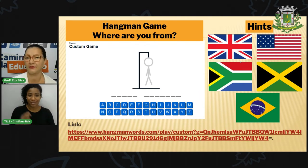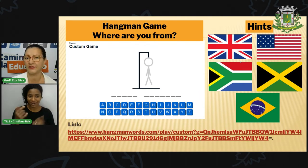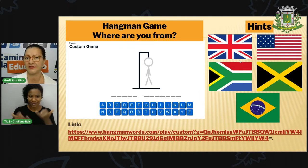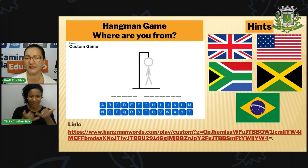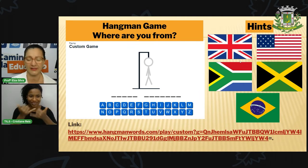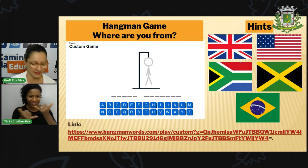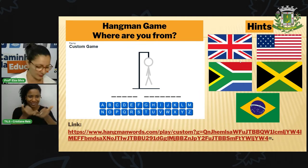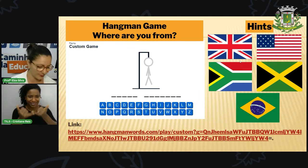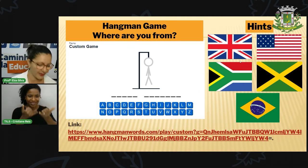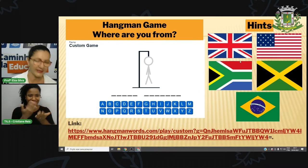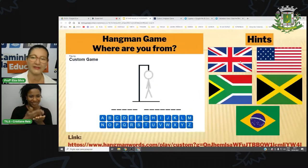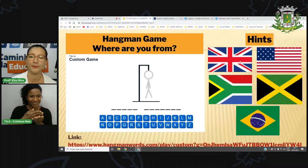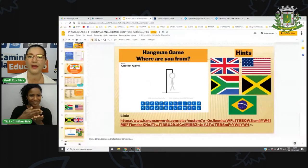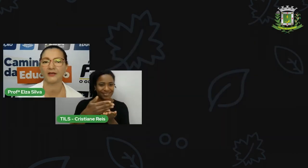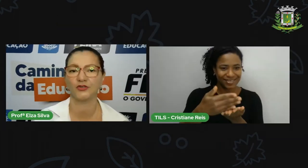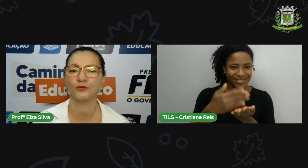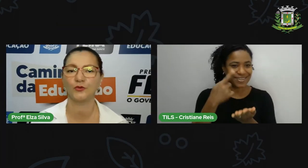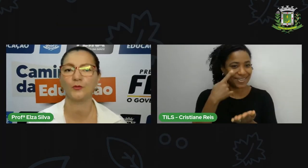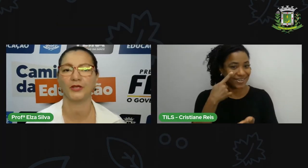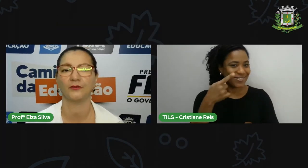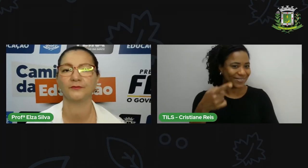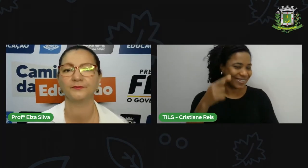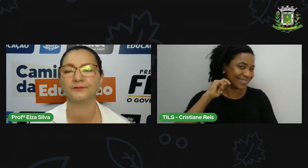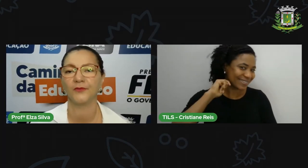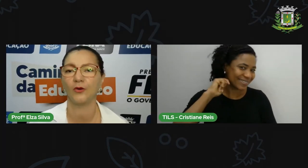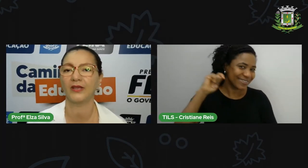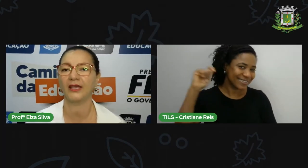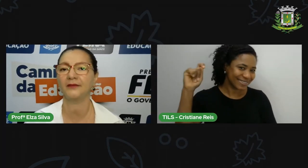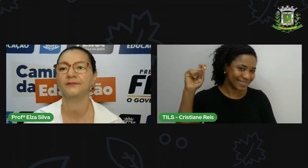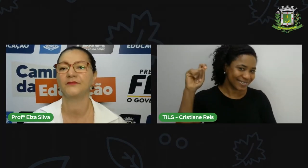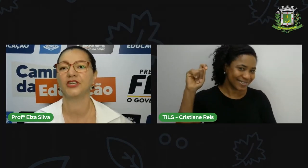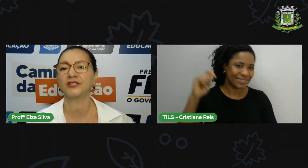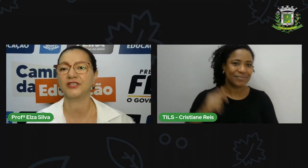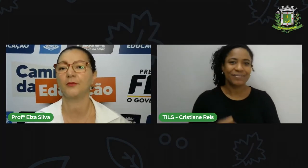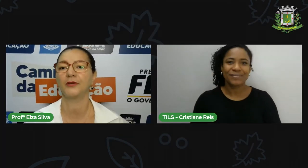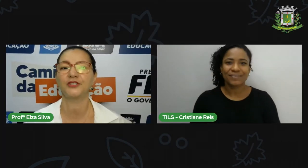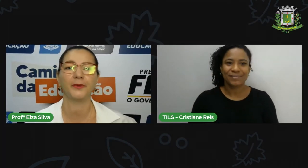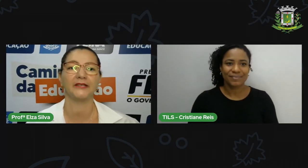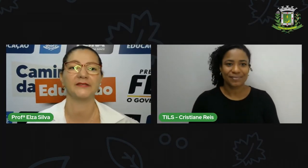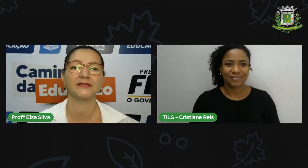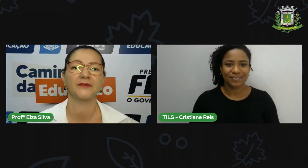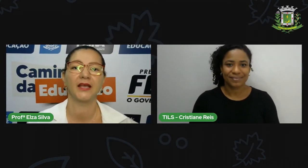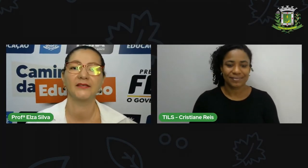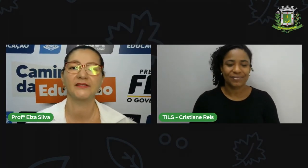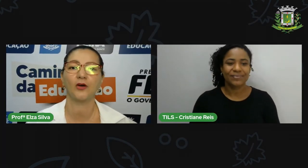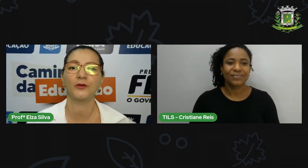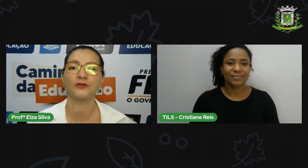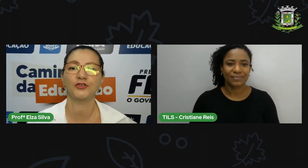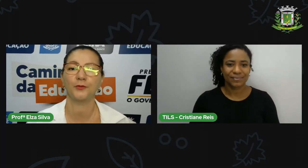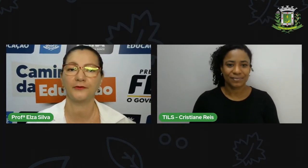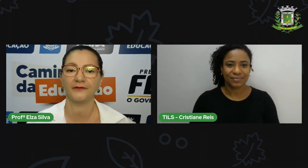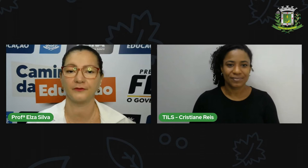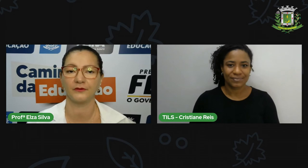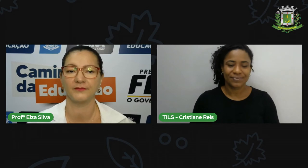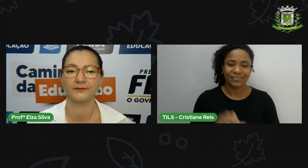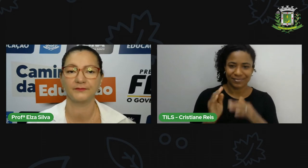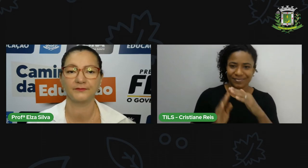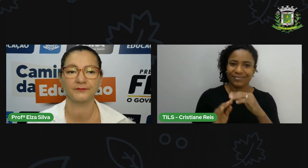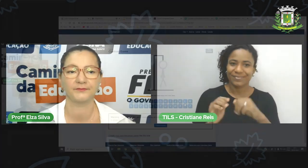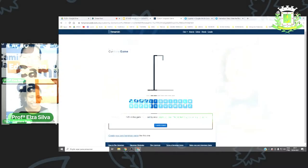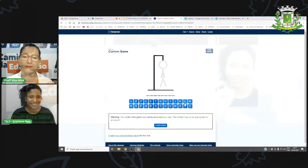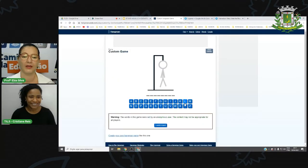E vocês irão Participar Junto comigo Ok? Just a moment Please Só um minutinho Por favor